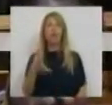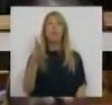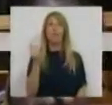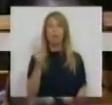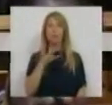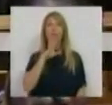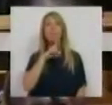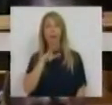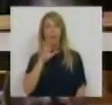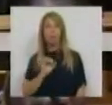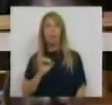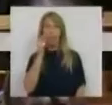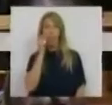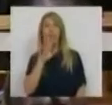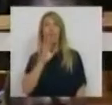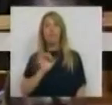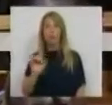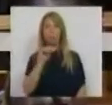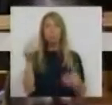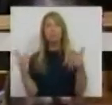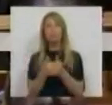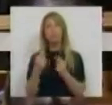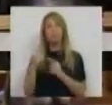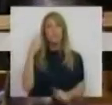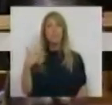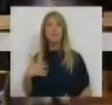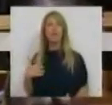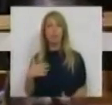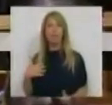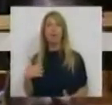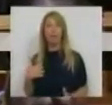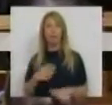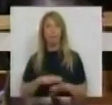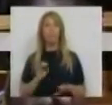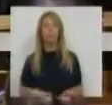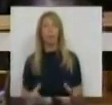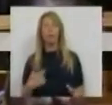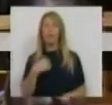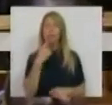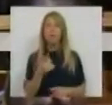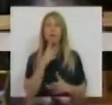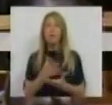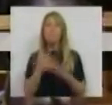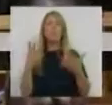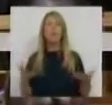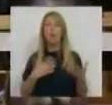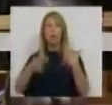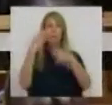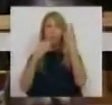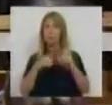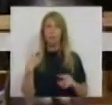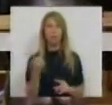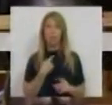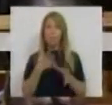filho, morreu no passado ataque de sexta-feira. E dizia ele, eu creio que é a maior aprendizagem que nós podemos ter à